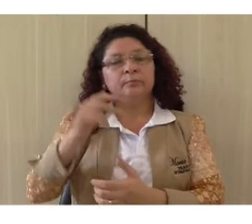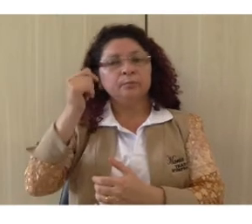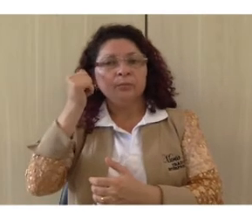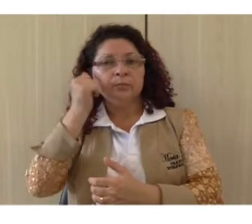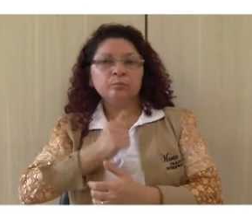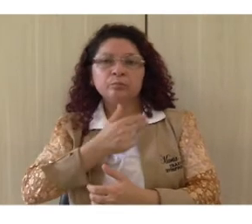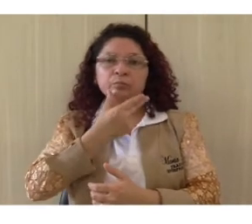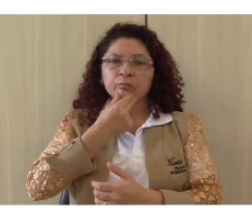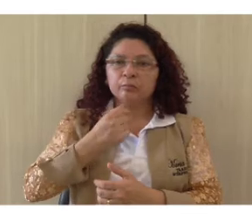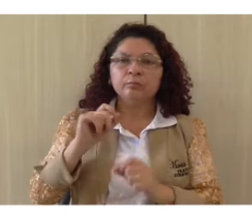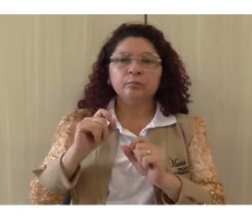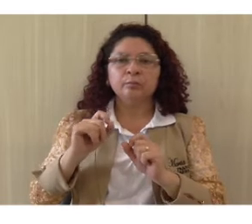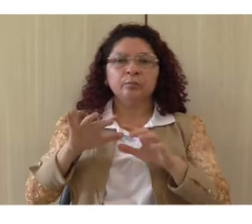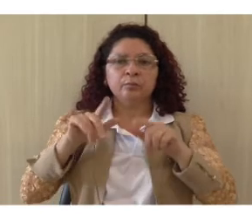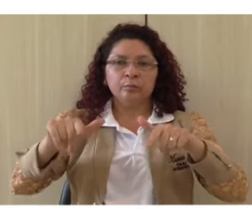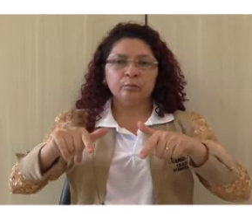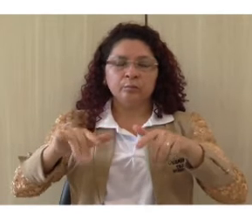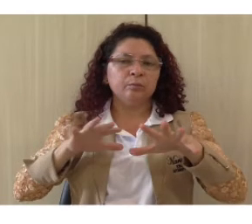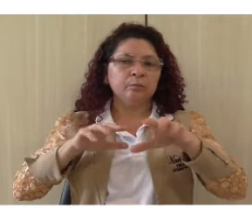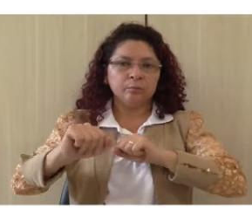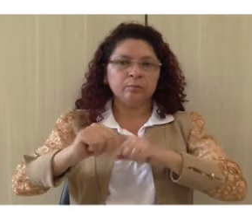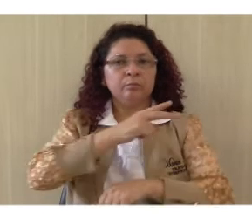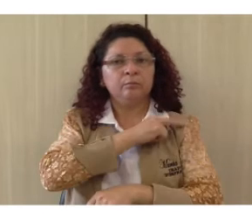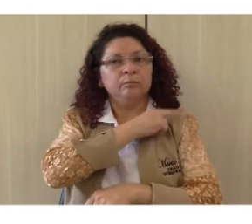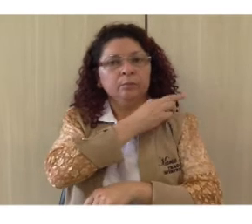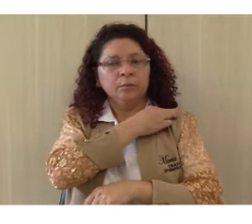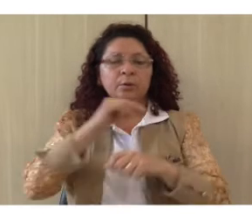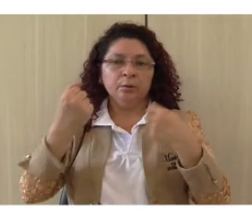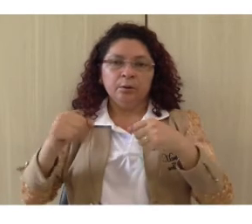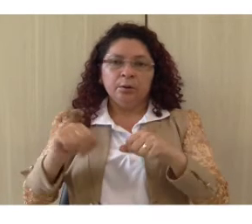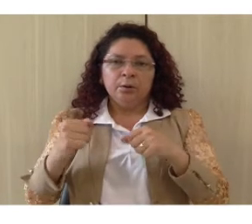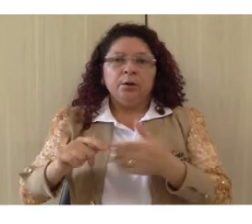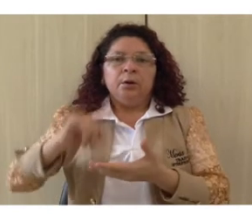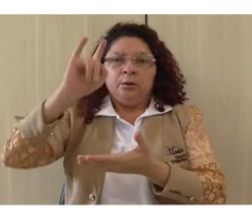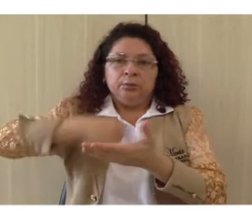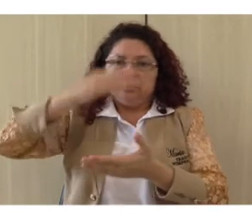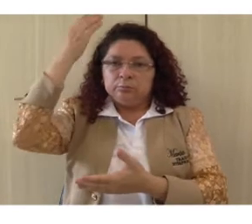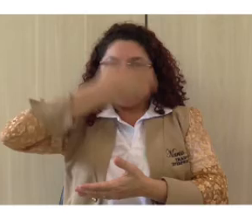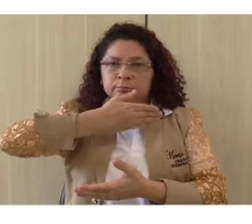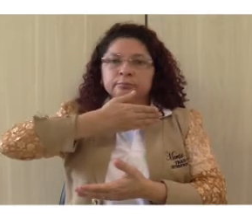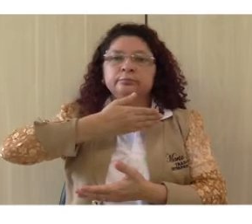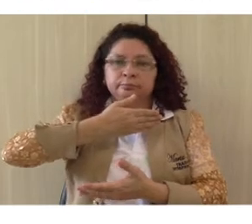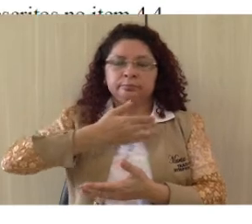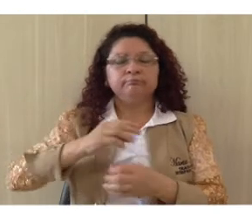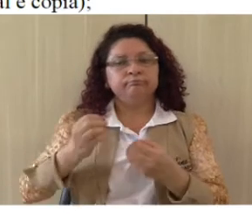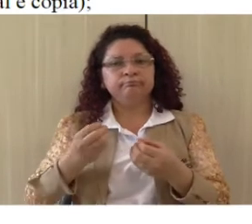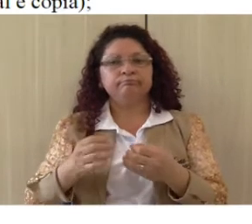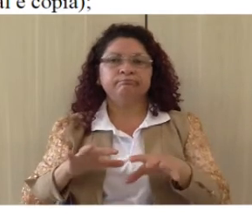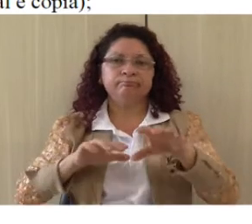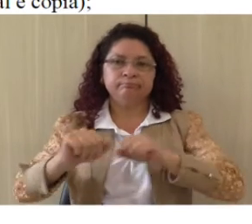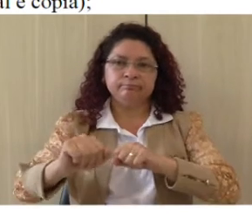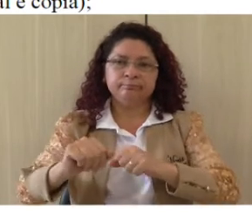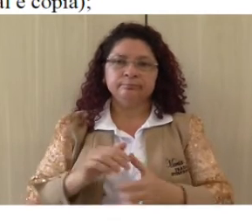candidatas que estejam concluindo o ensino médio, se faz necessário declaração que comprove a condição de